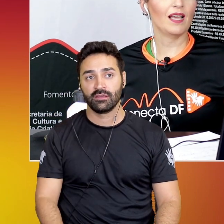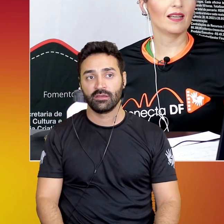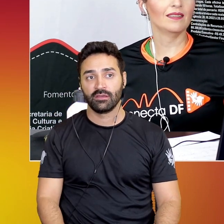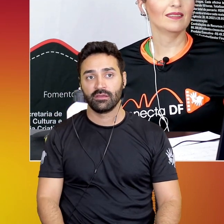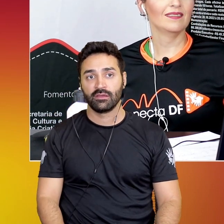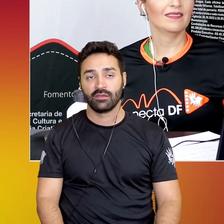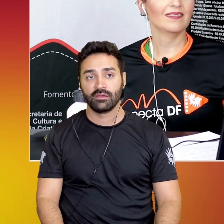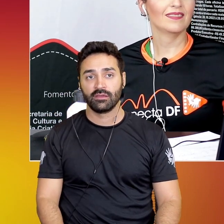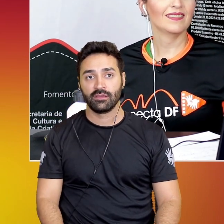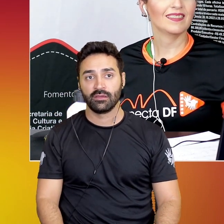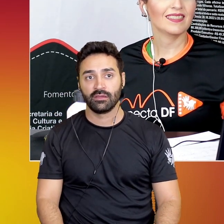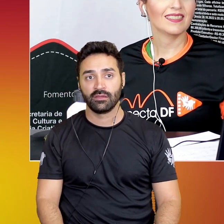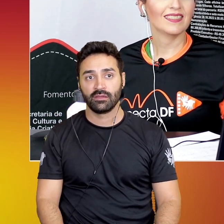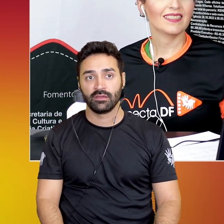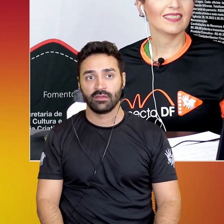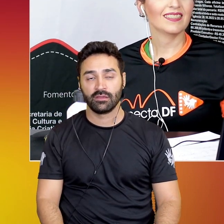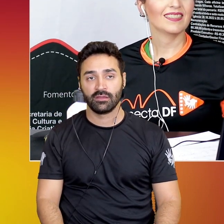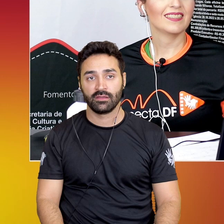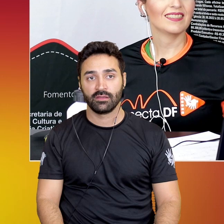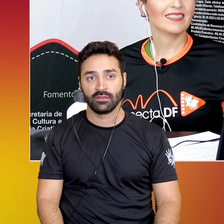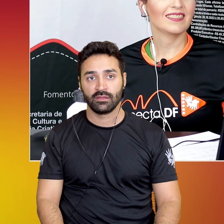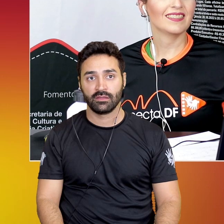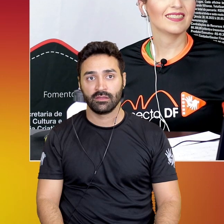Pode falar.